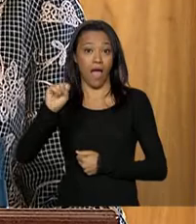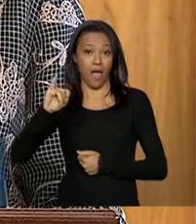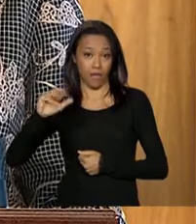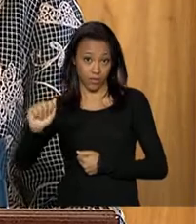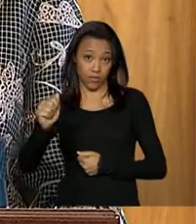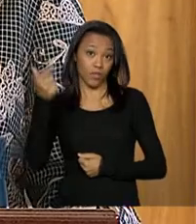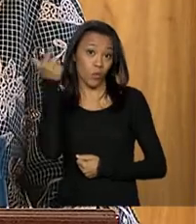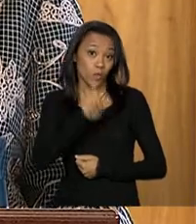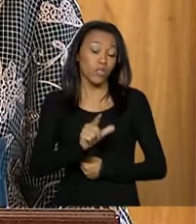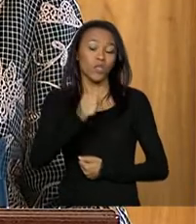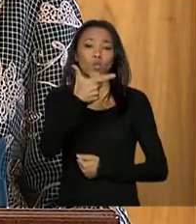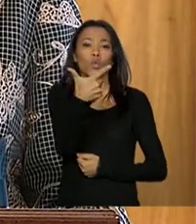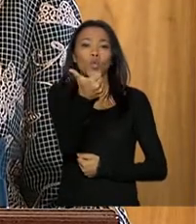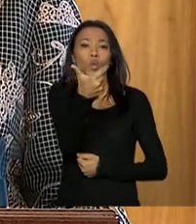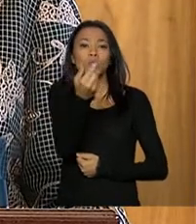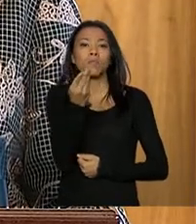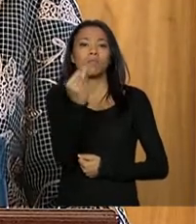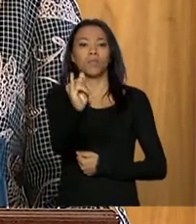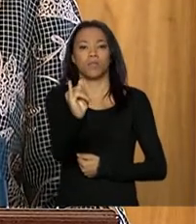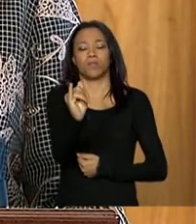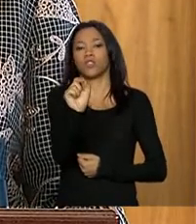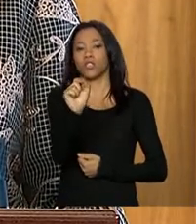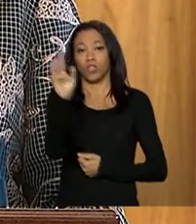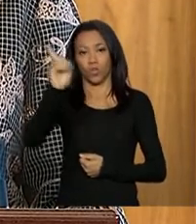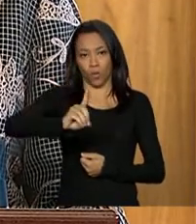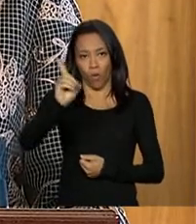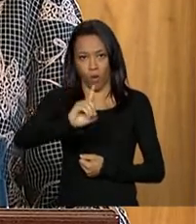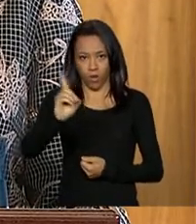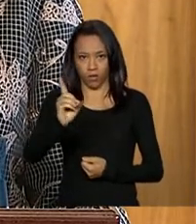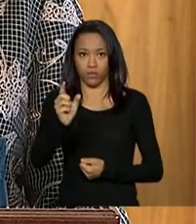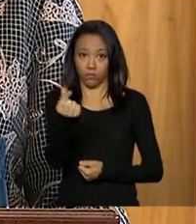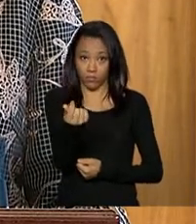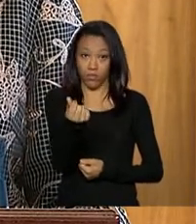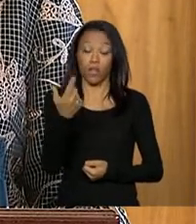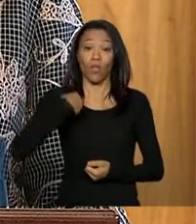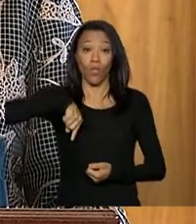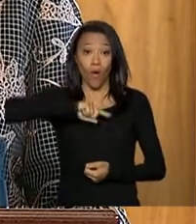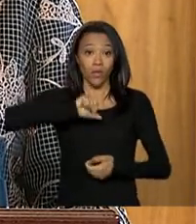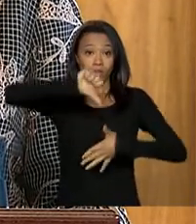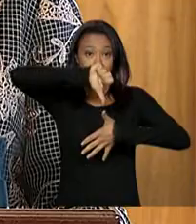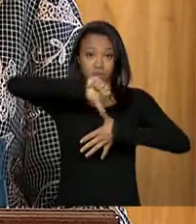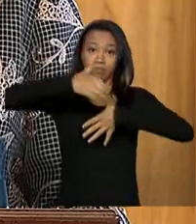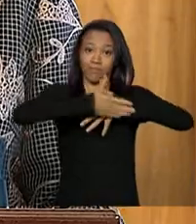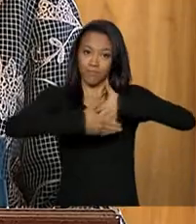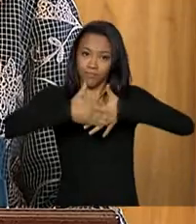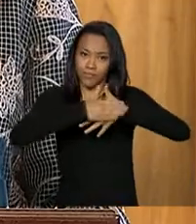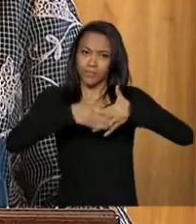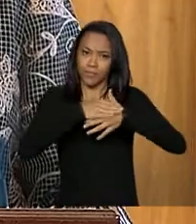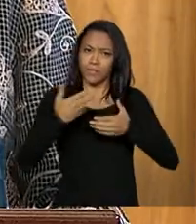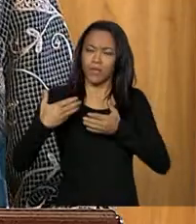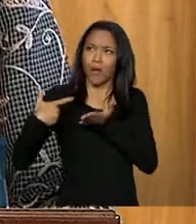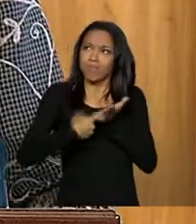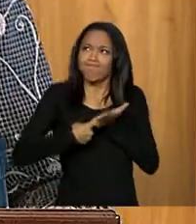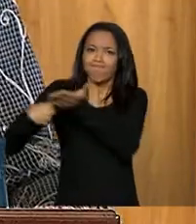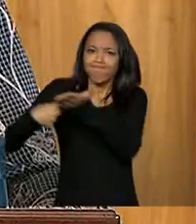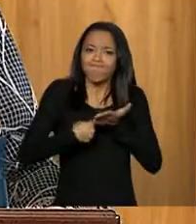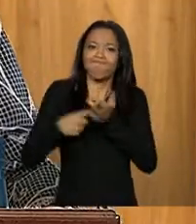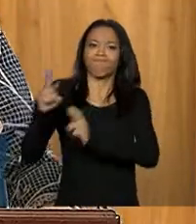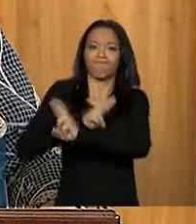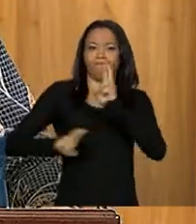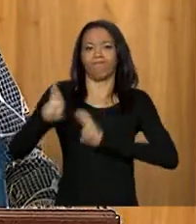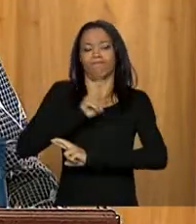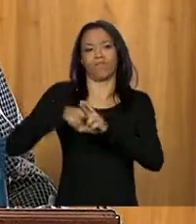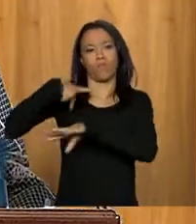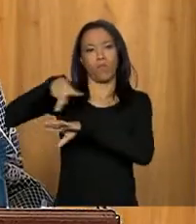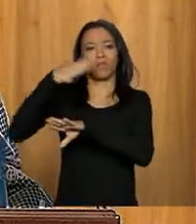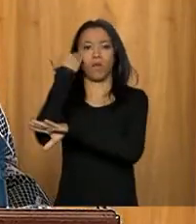atingiu 12 bilhões de dólares. Somos, na América Latina, o maior parceiro comercial da Coreia